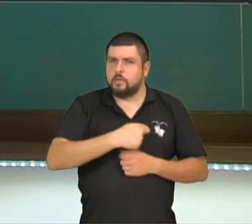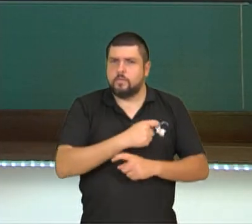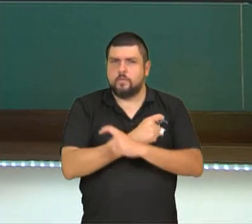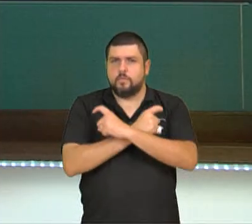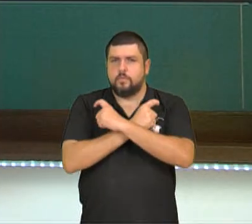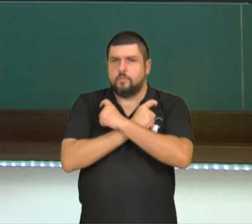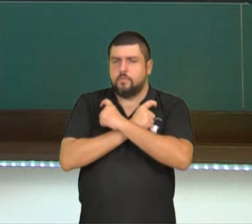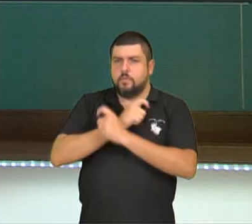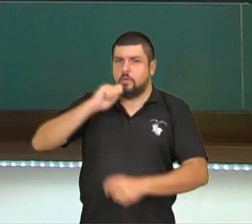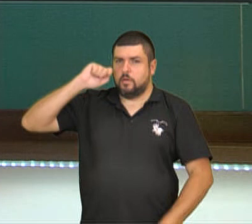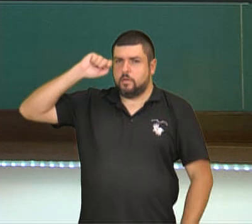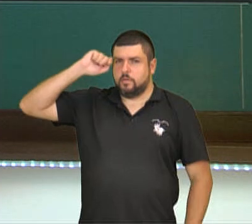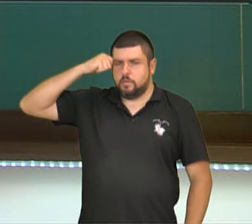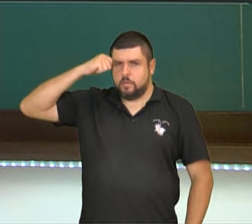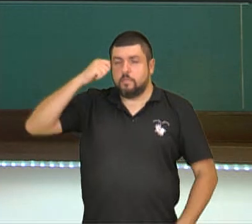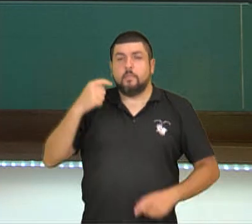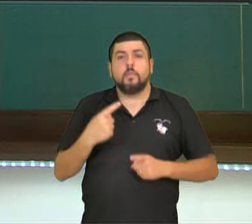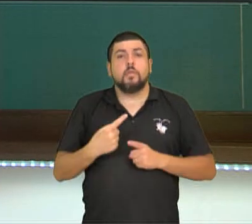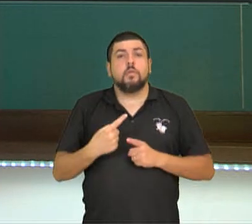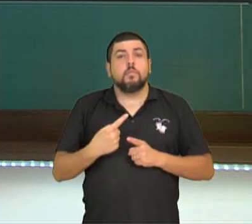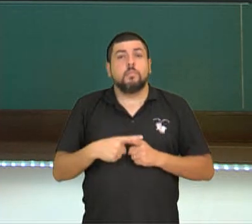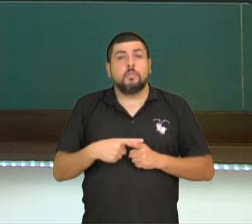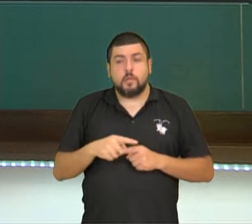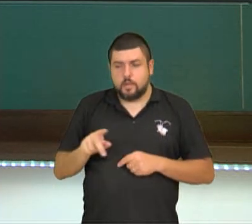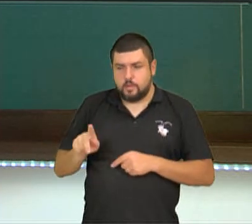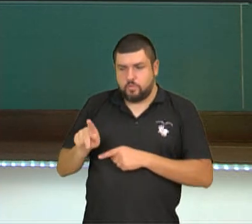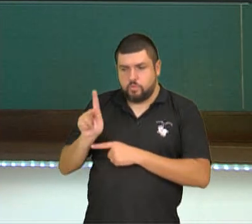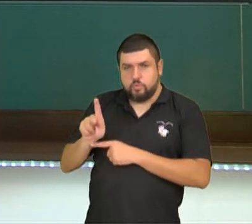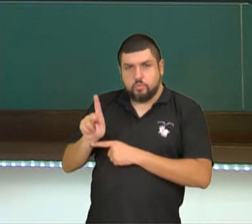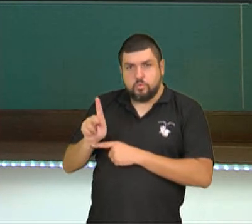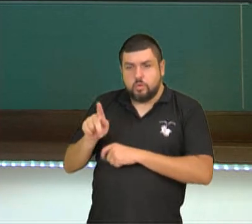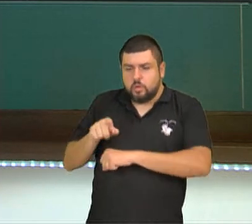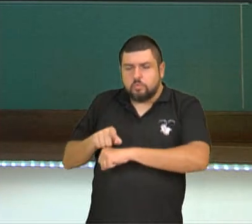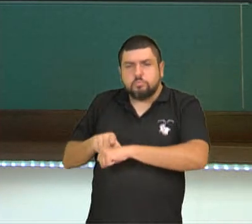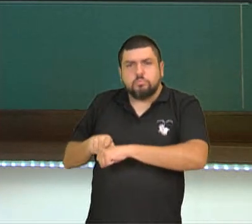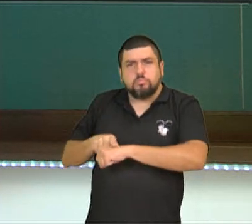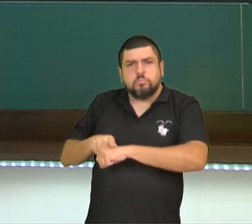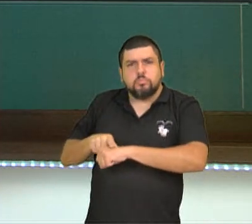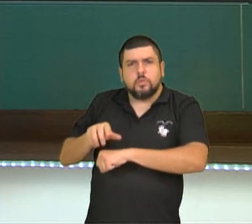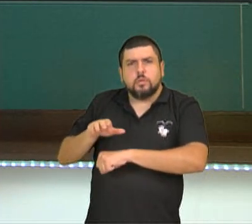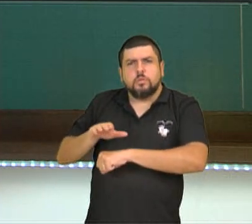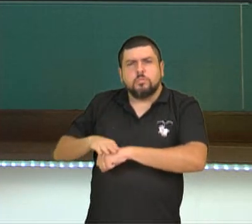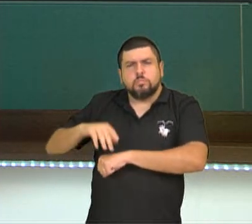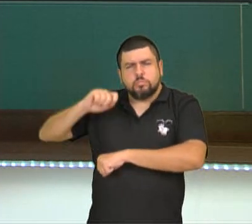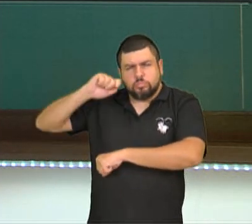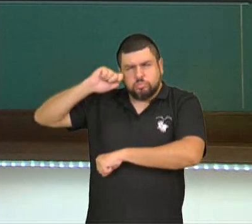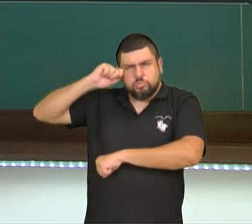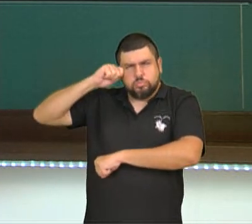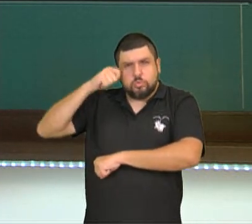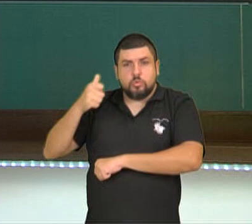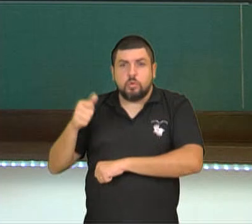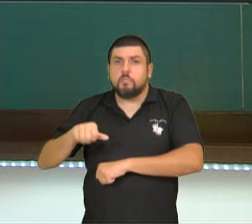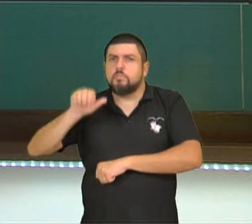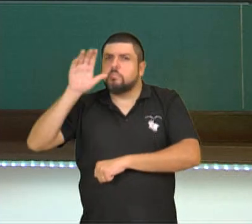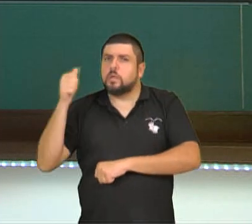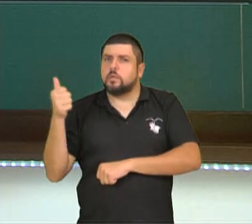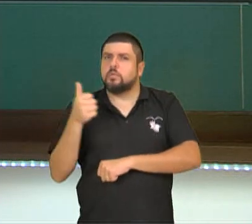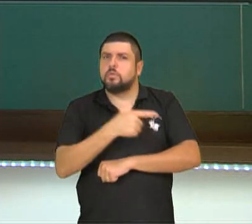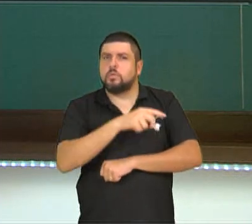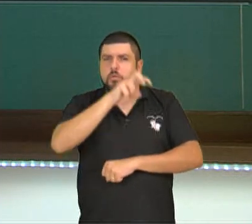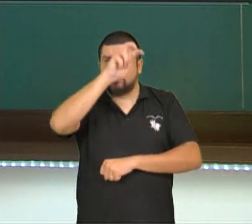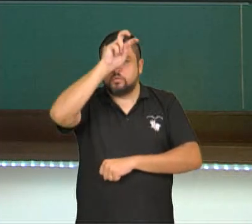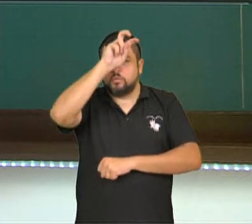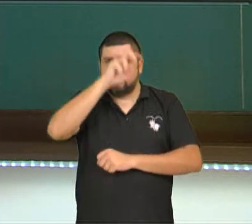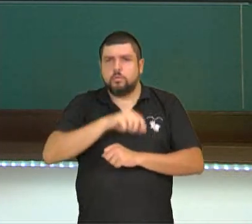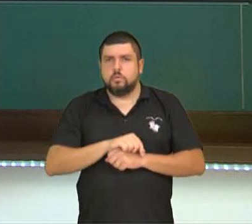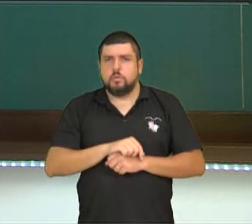professor? Porque a pigmentação da pele dos cuxitas é mais escura que os próprios egípcios, olha só. E os egípcios daí olhavam assim e